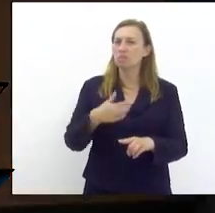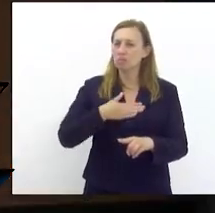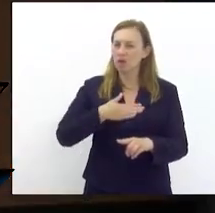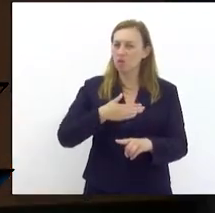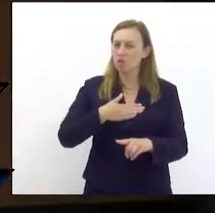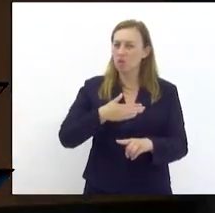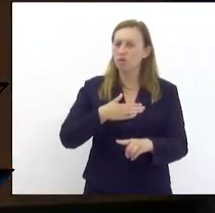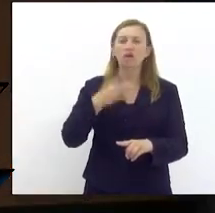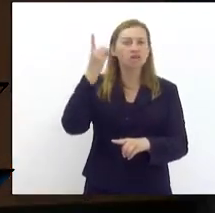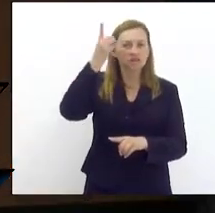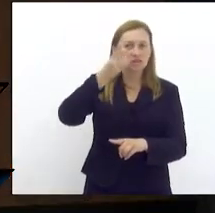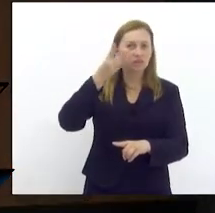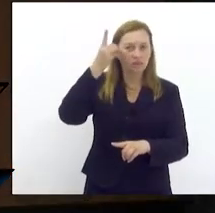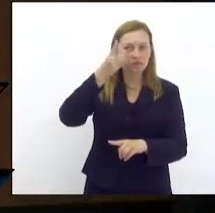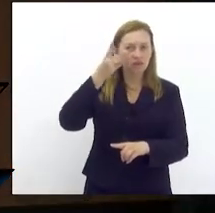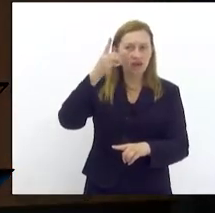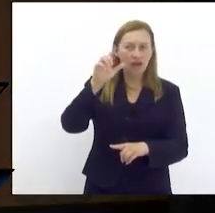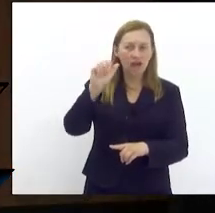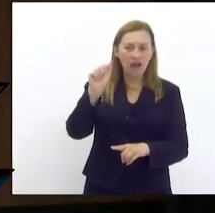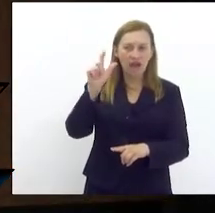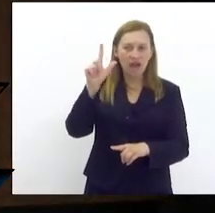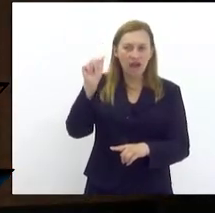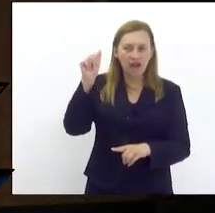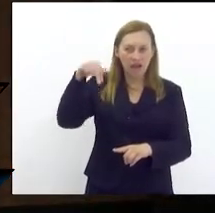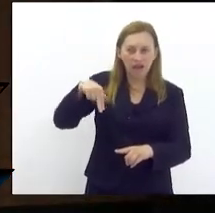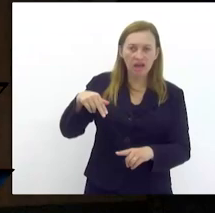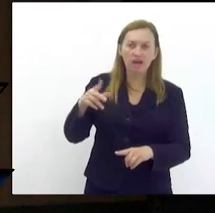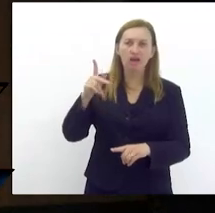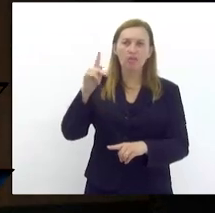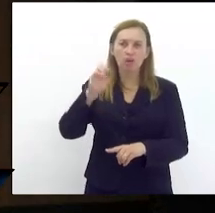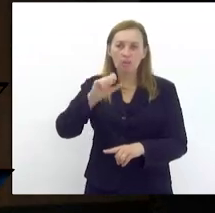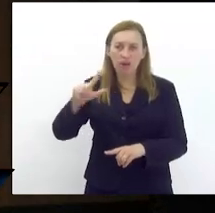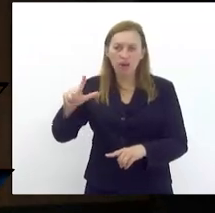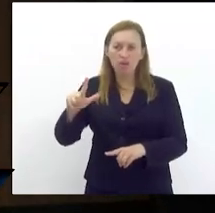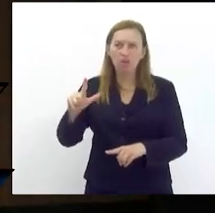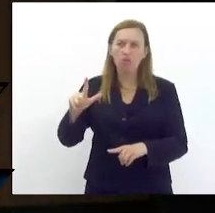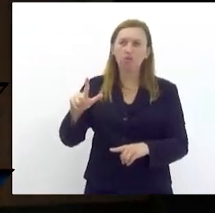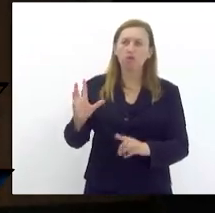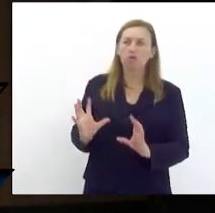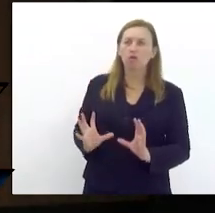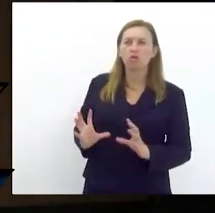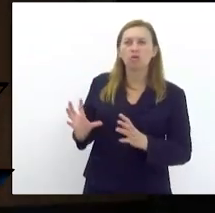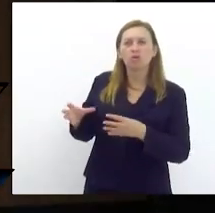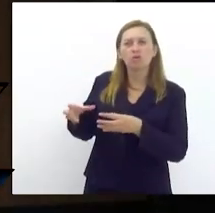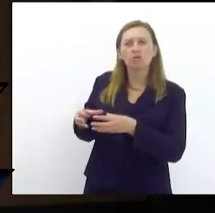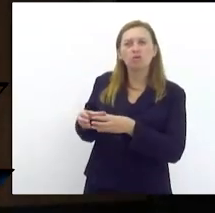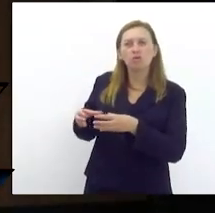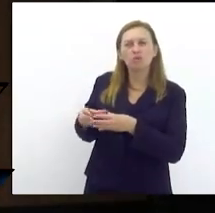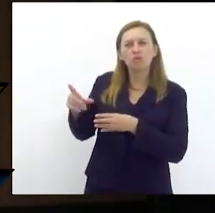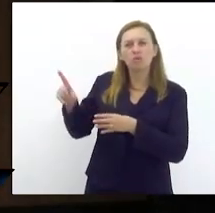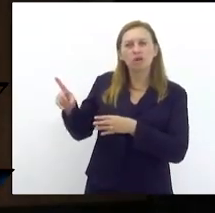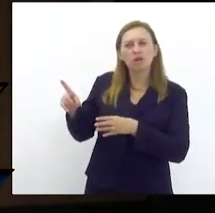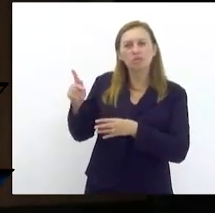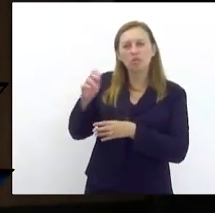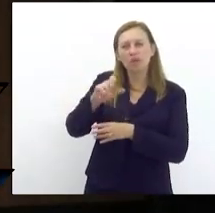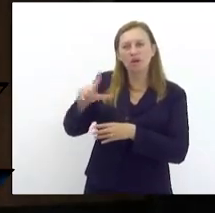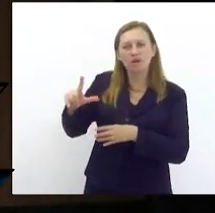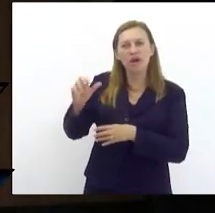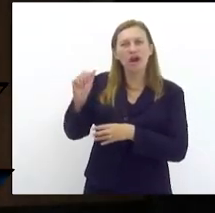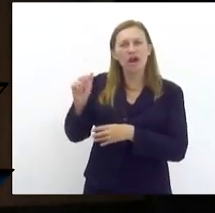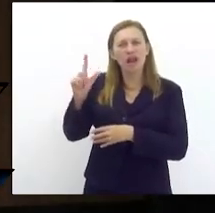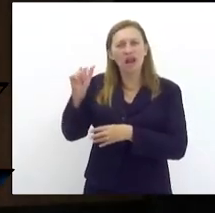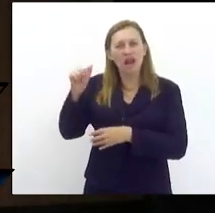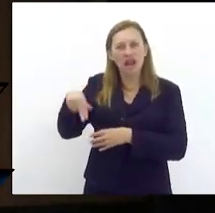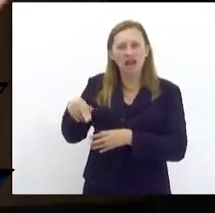meu Deputado Alan Deputado poubel bancada que está aqui comigo Deputado Paulo Deputado Alan